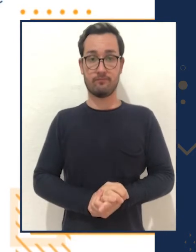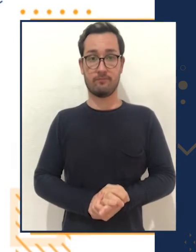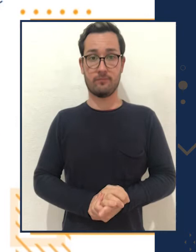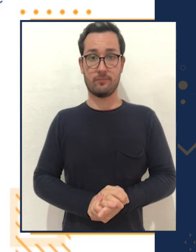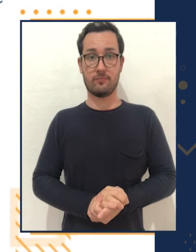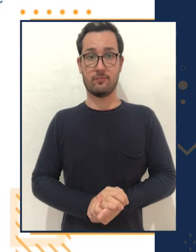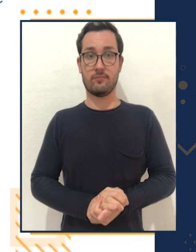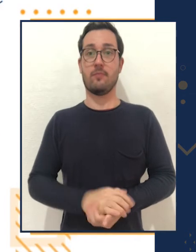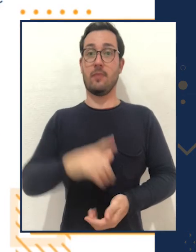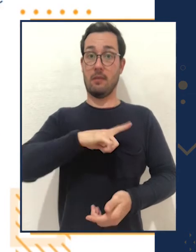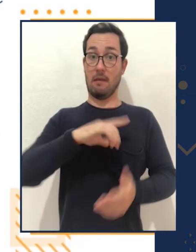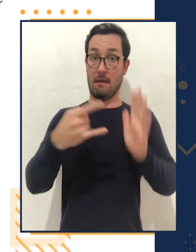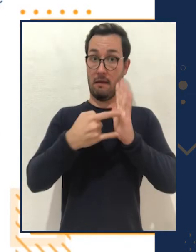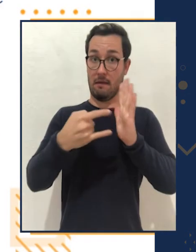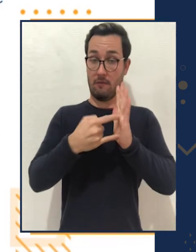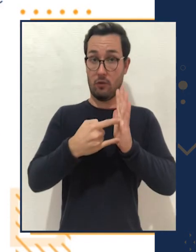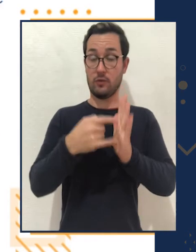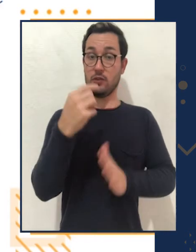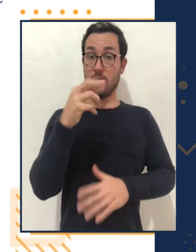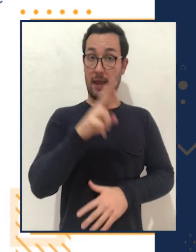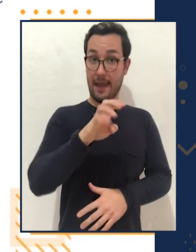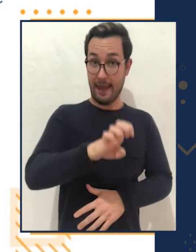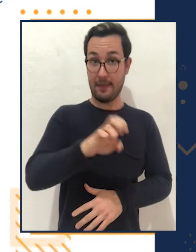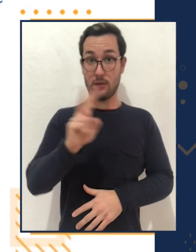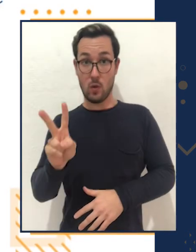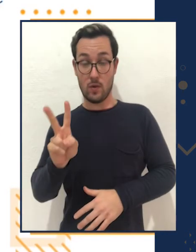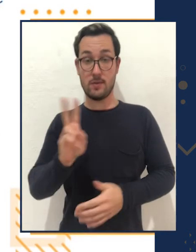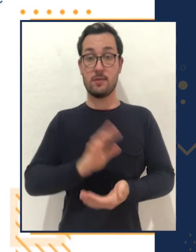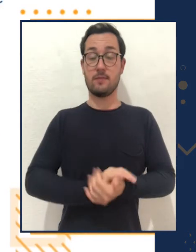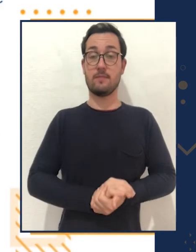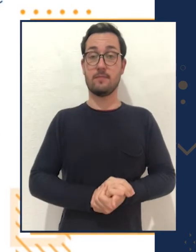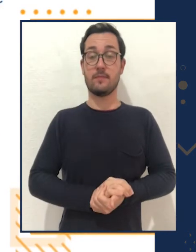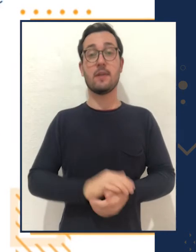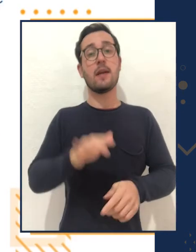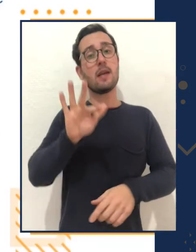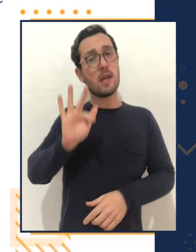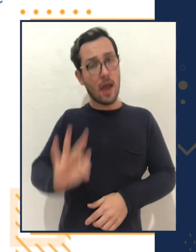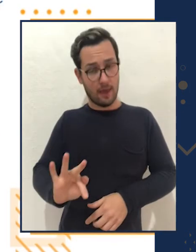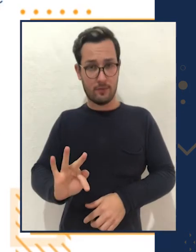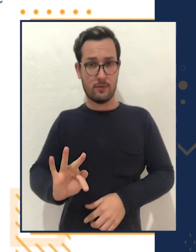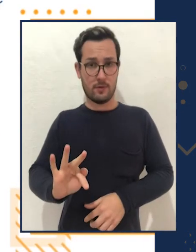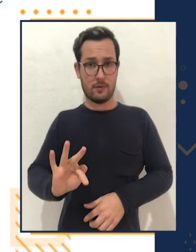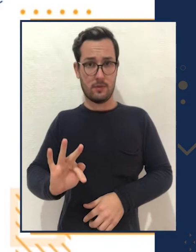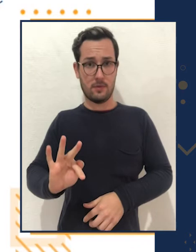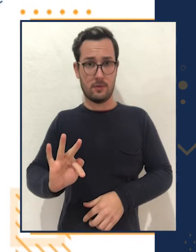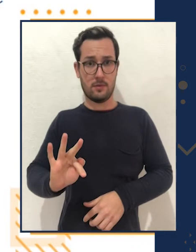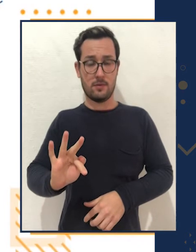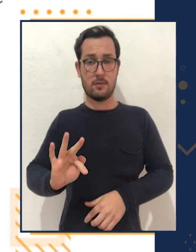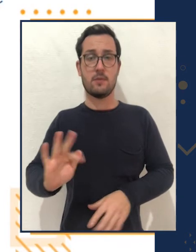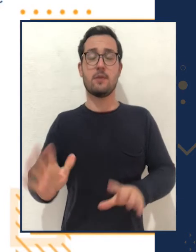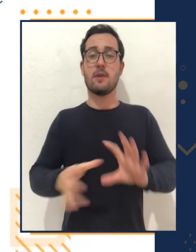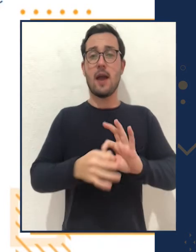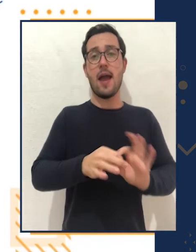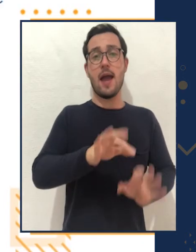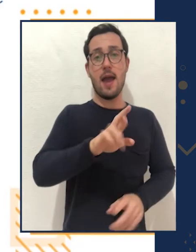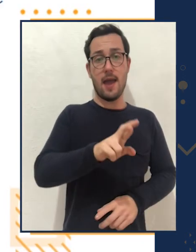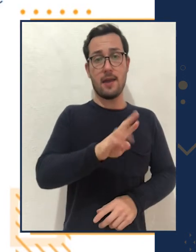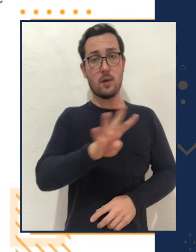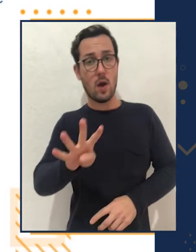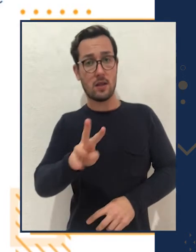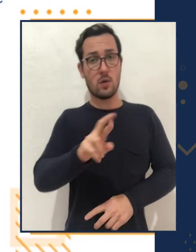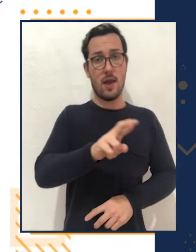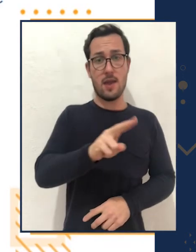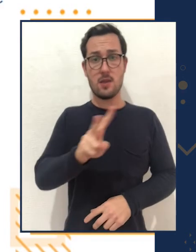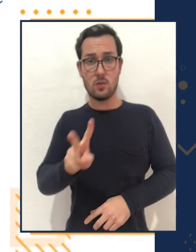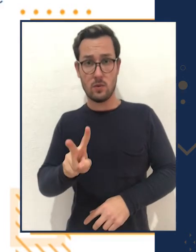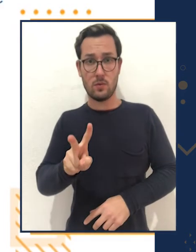D, E, todos esses pontos, né? Só que a gente verifica aqui quais que ligam três componentes distintos. Por exemplo, ponto B, que